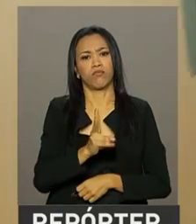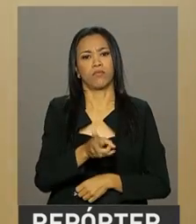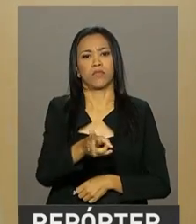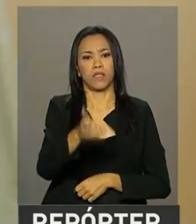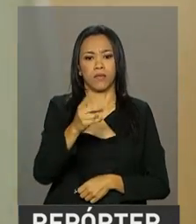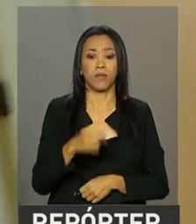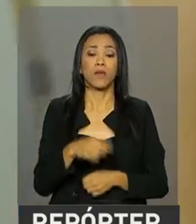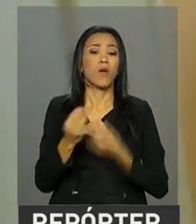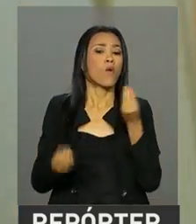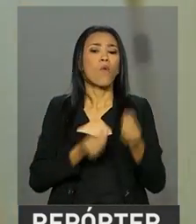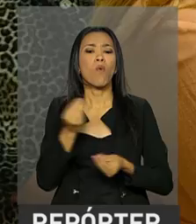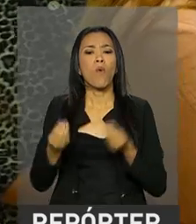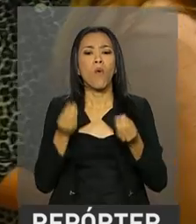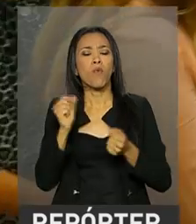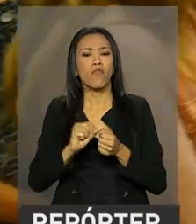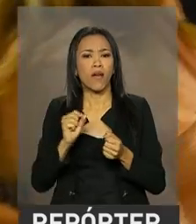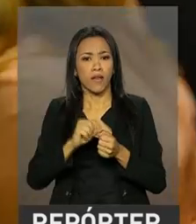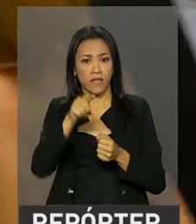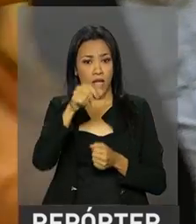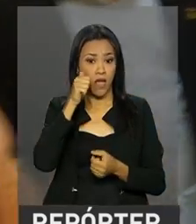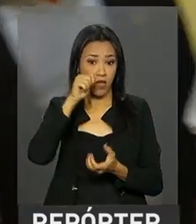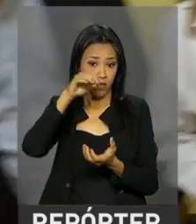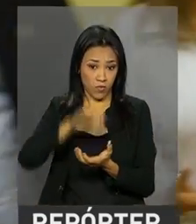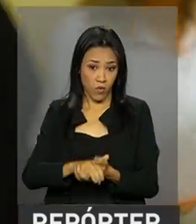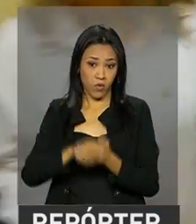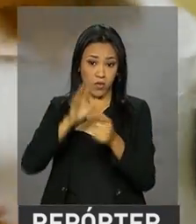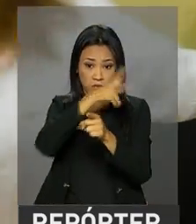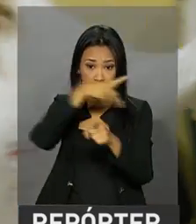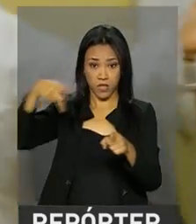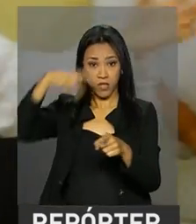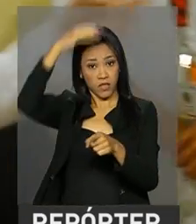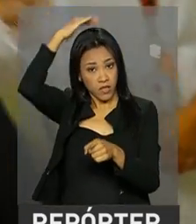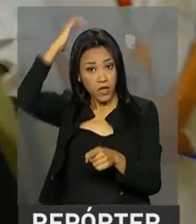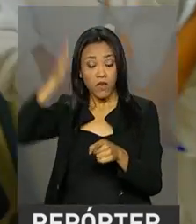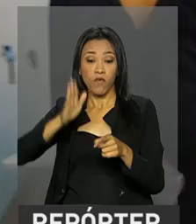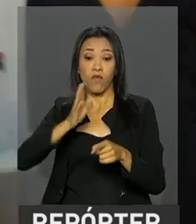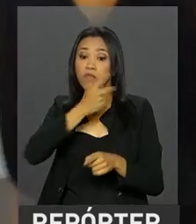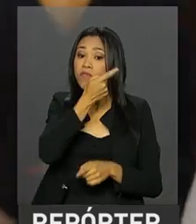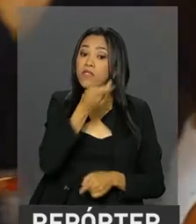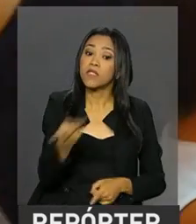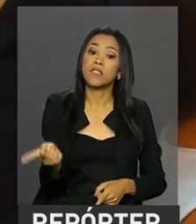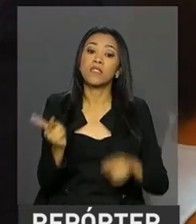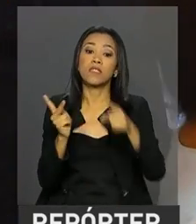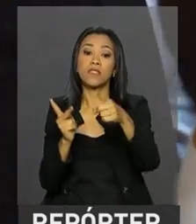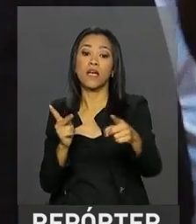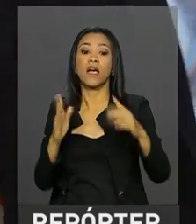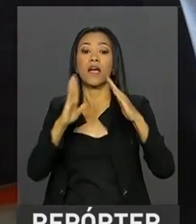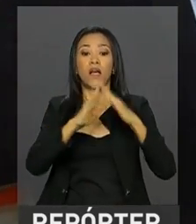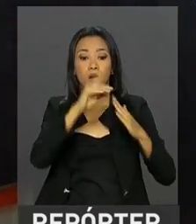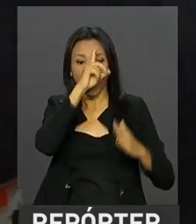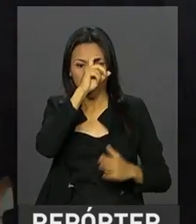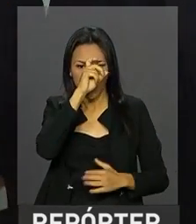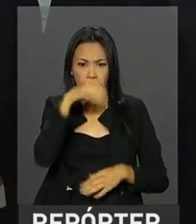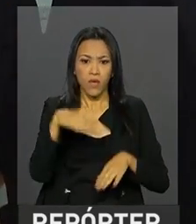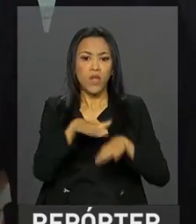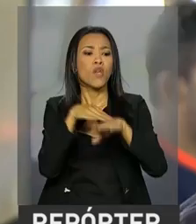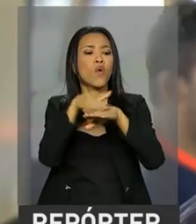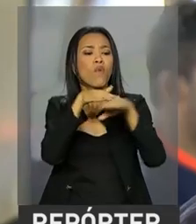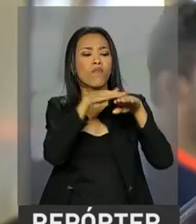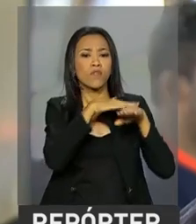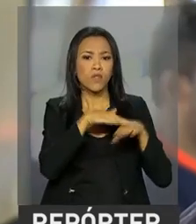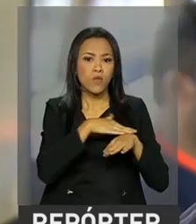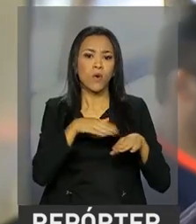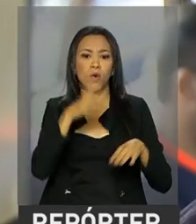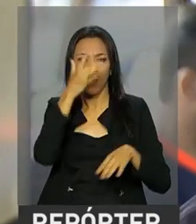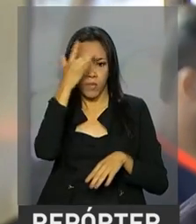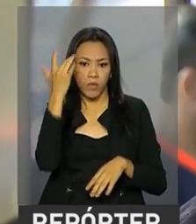conferir como funciona esse trabalho, a primeira-dama, Marcela Temer, visitou o hospital e conversou com pacientes e familiares,